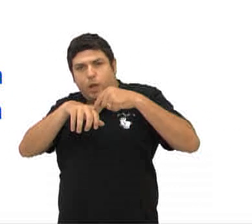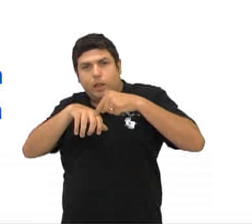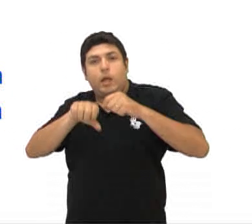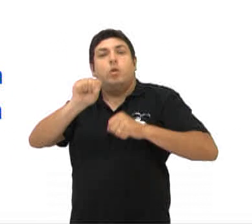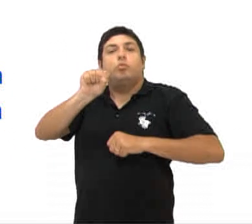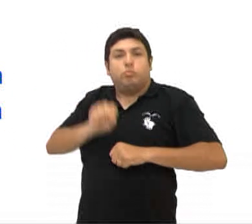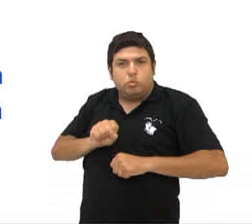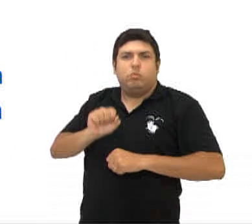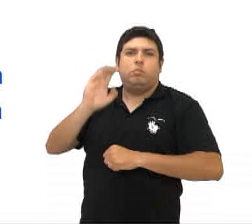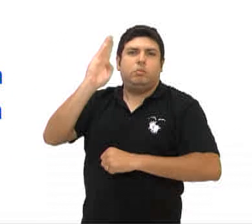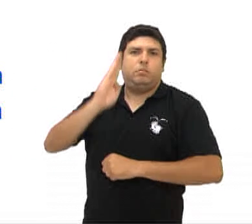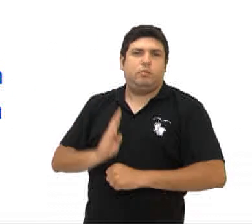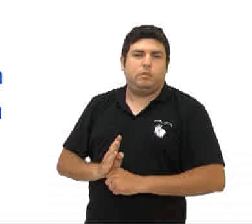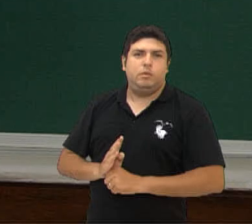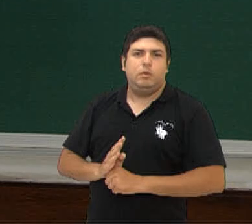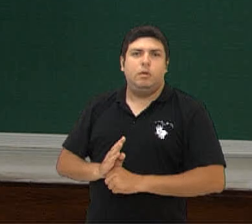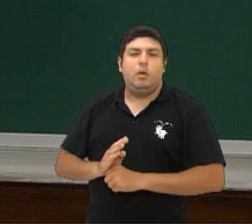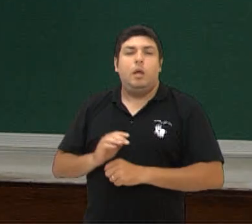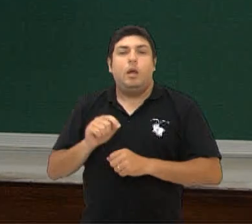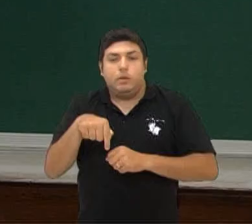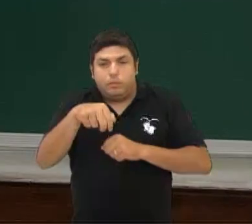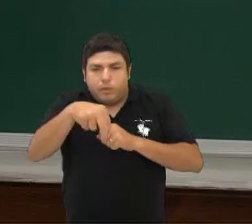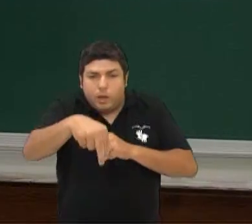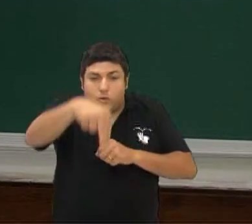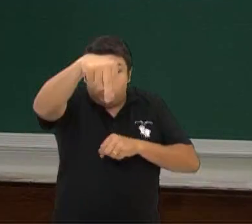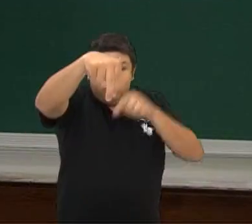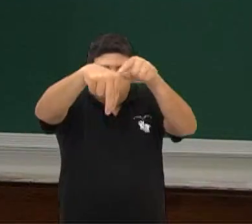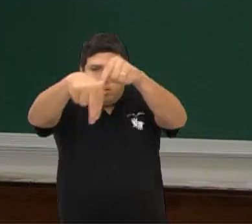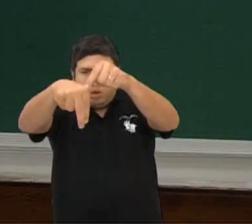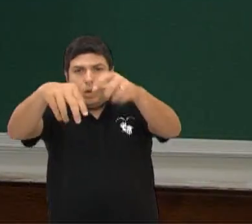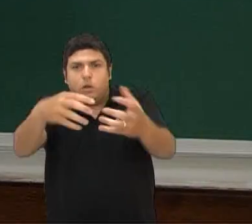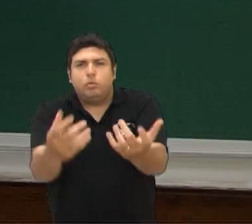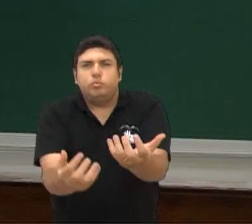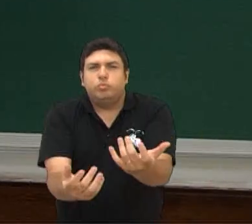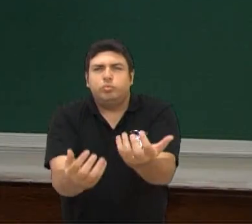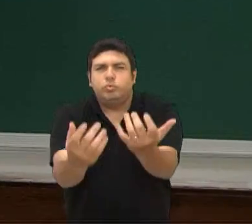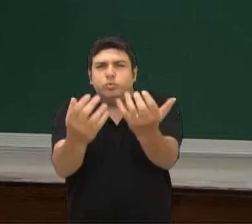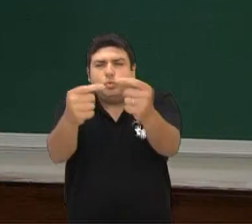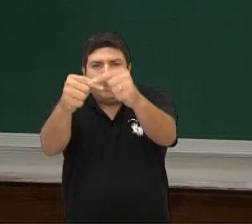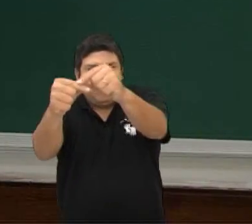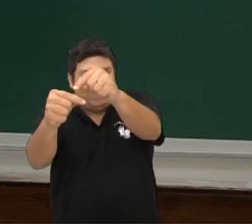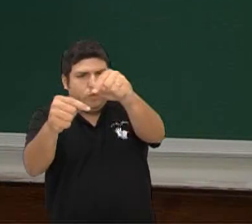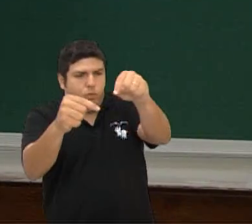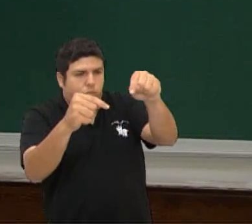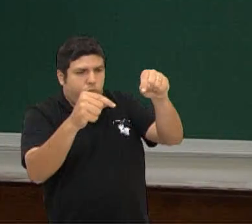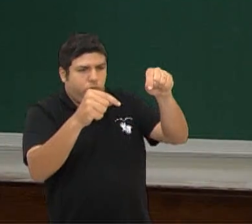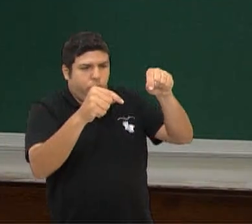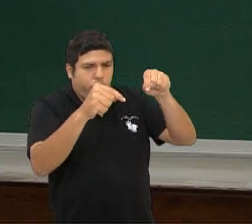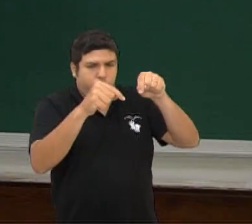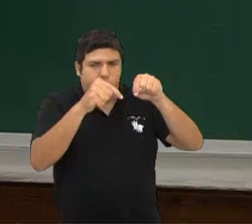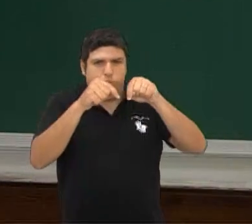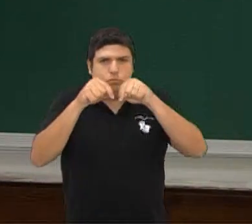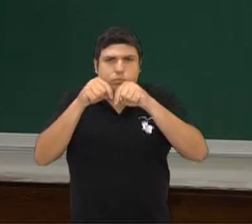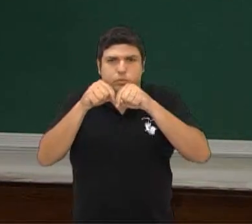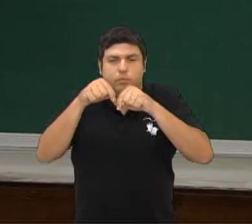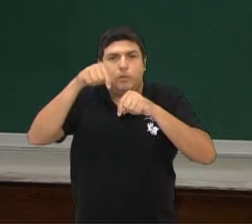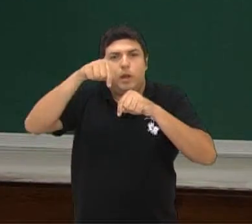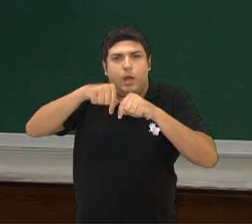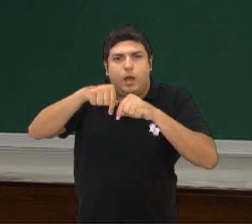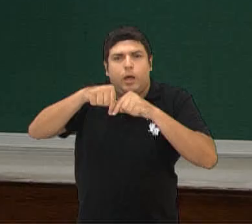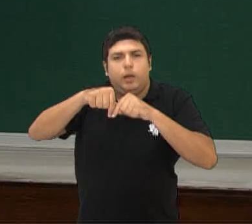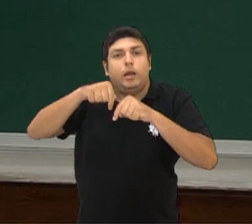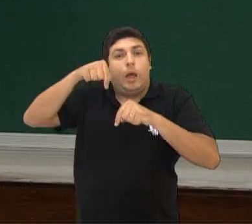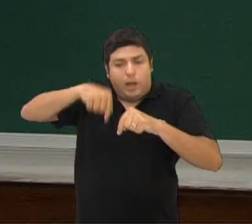do país. Então, a umidade que chega aqui nessa parte de sul, sudeste, vem praticamente uma boa parte dela lá